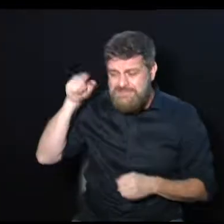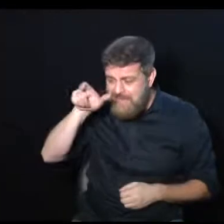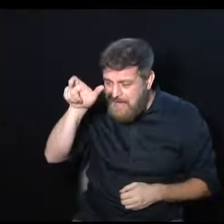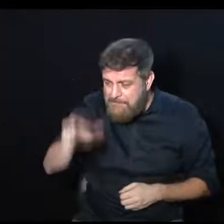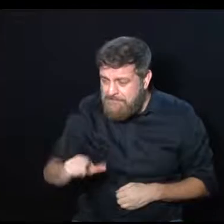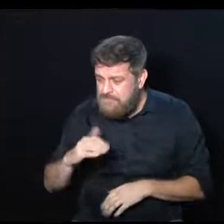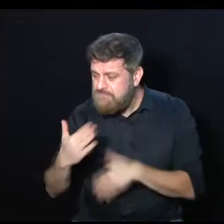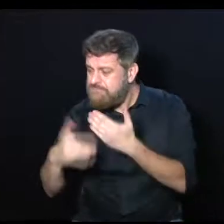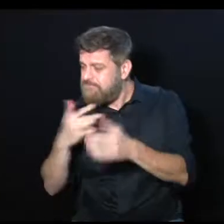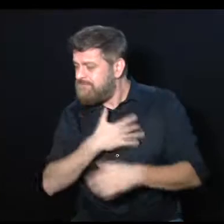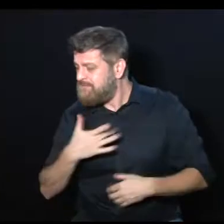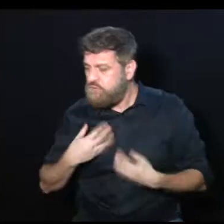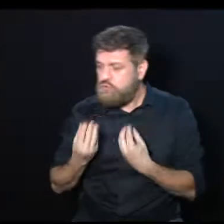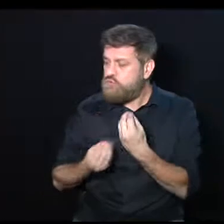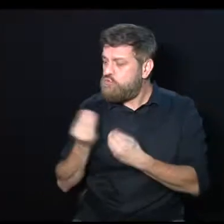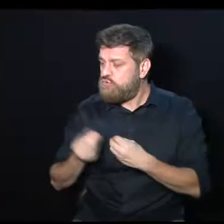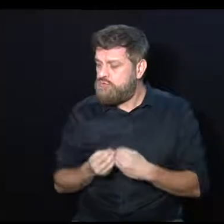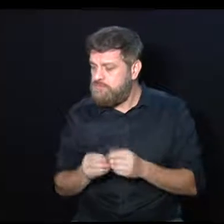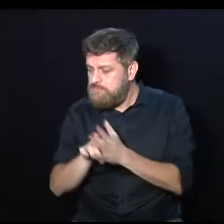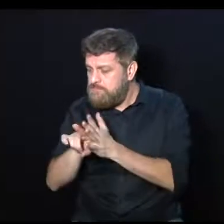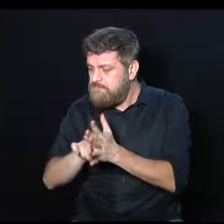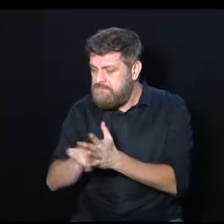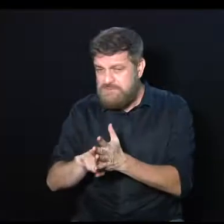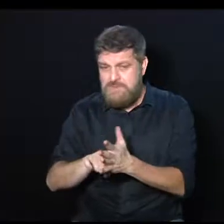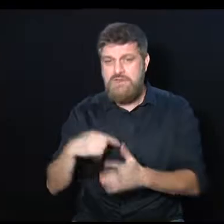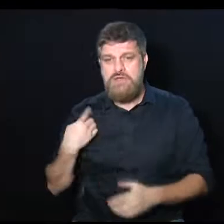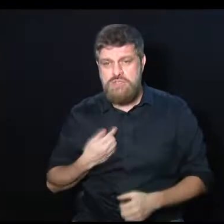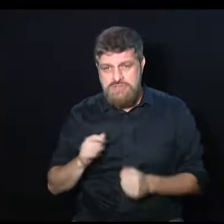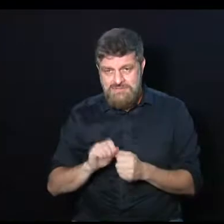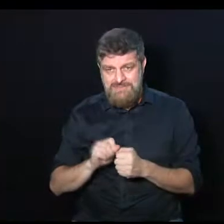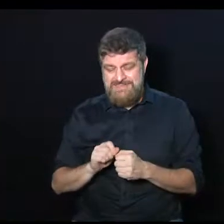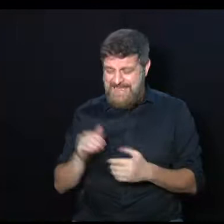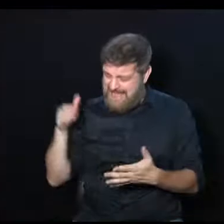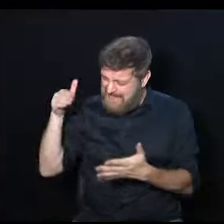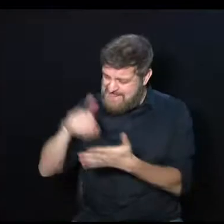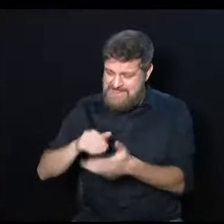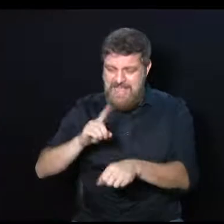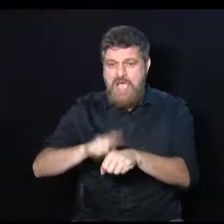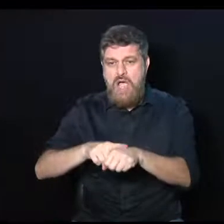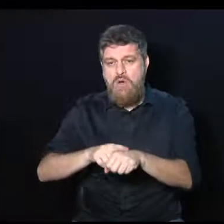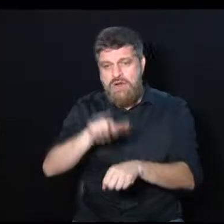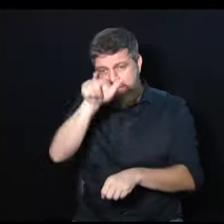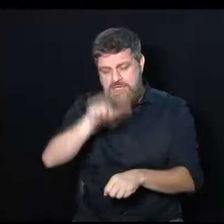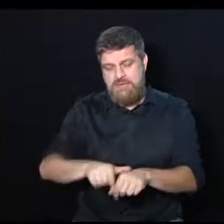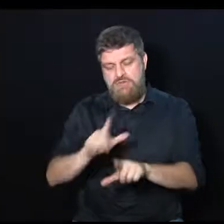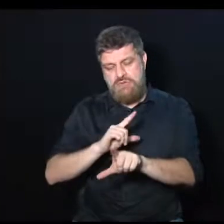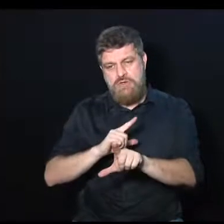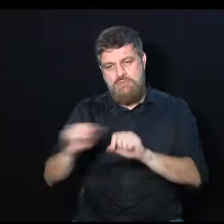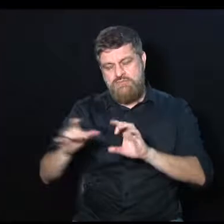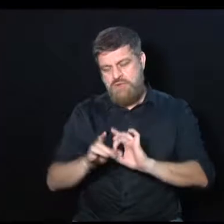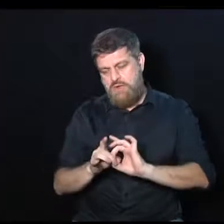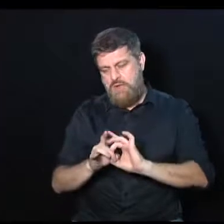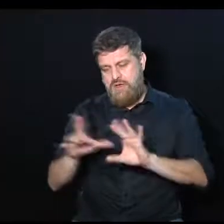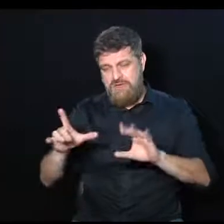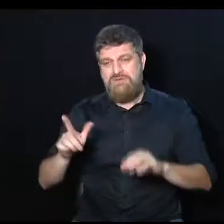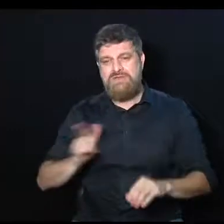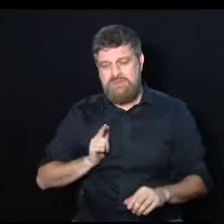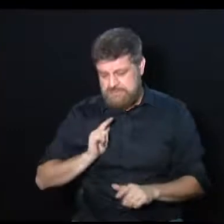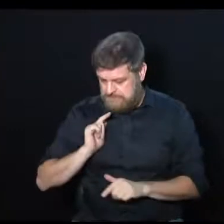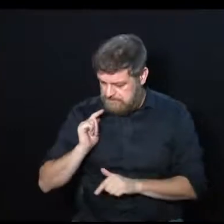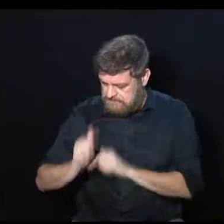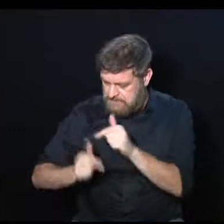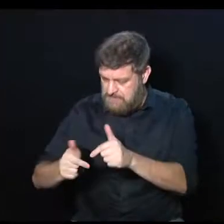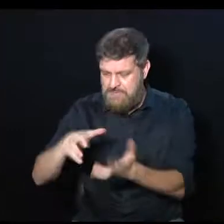evoluindo e quais os exames que foram coletados. Então, a gente segue o paciente até a alta dele. Então, isso é um serviço realmente hercúleo que é feito